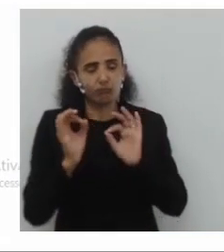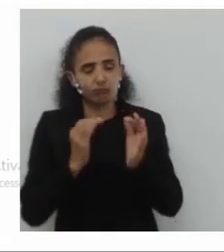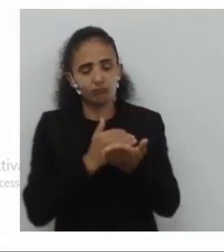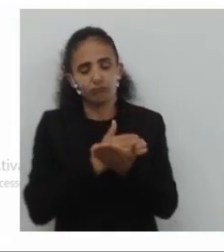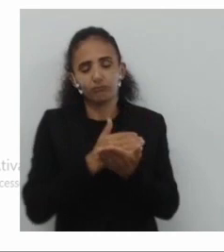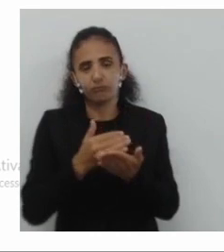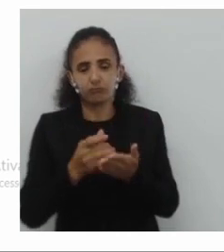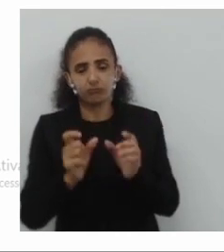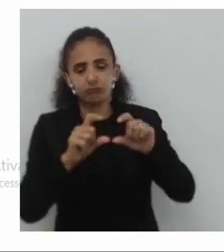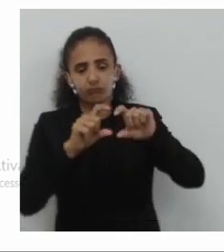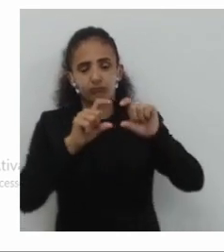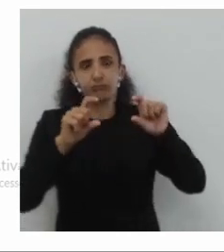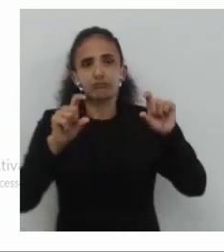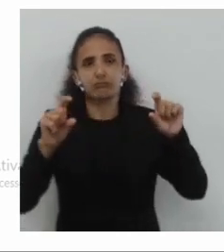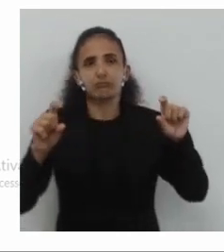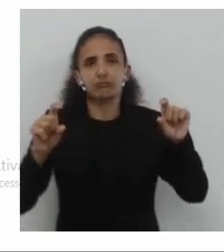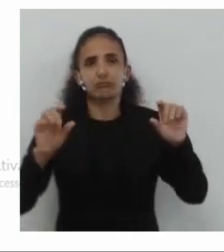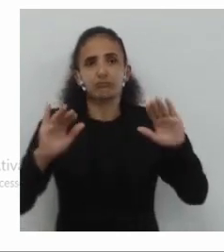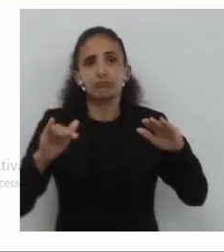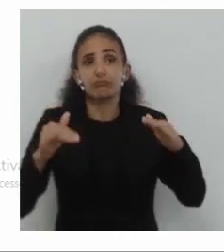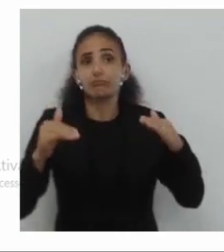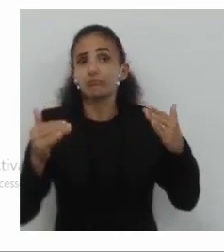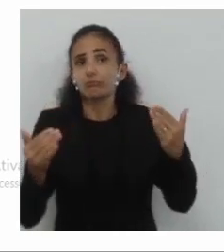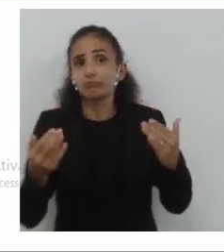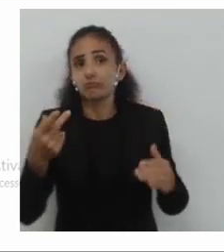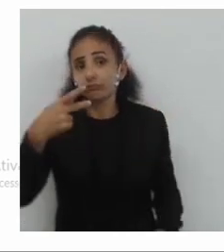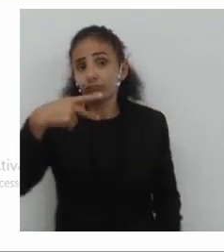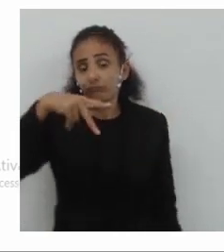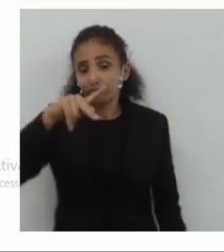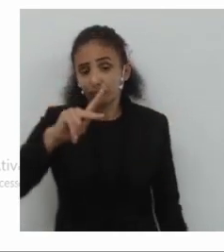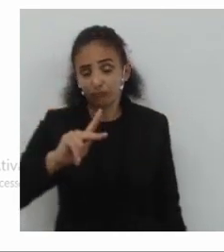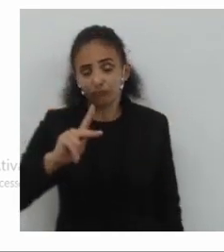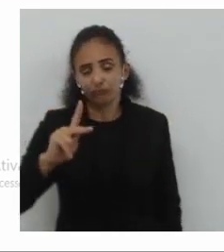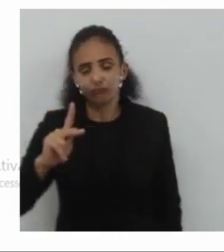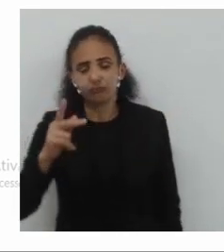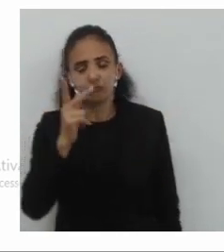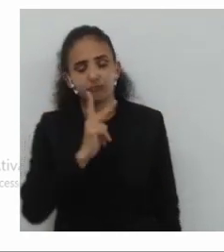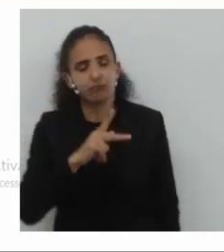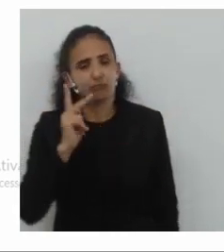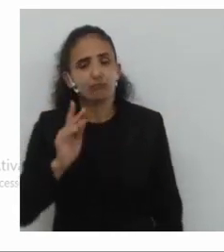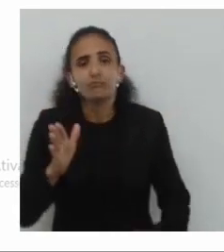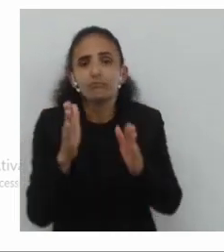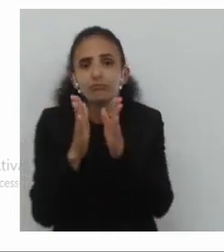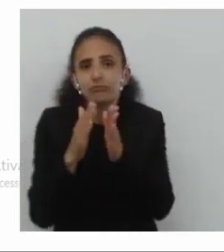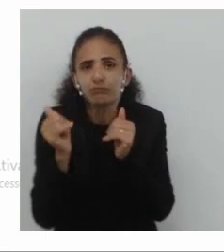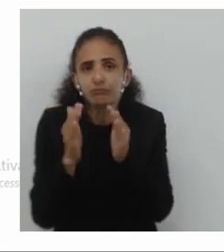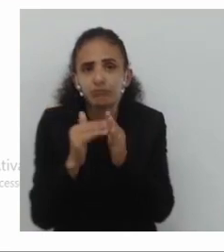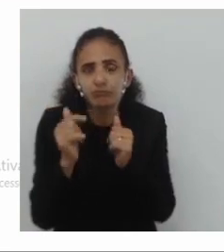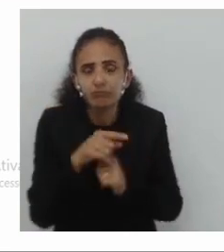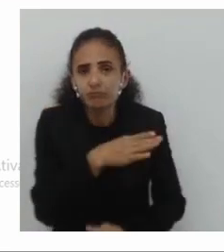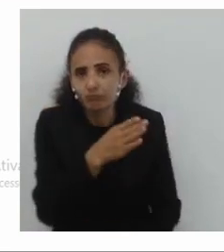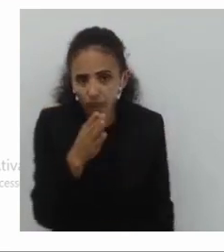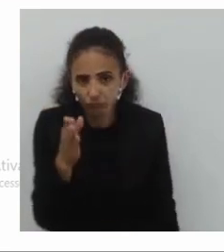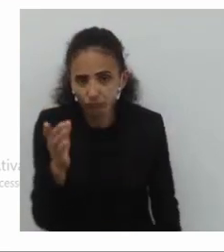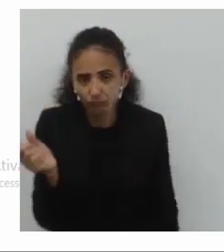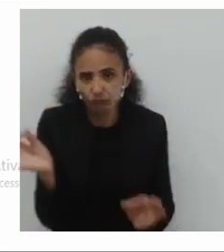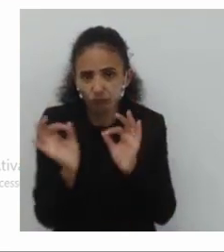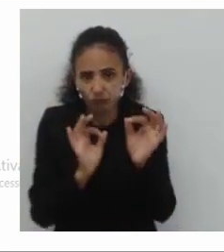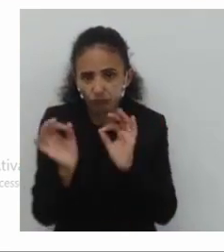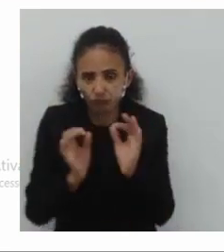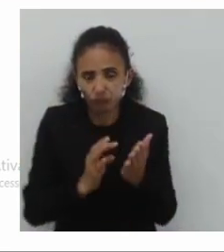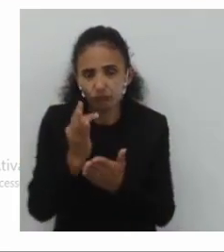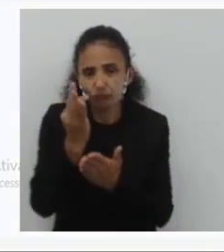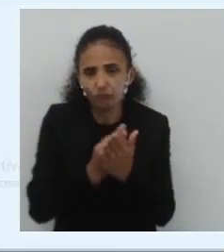é iniciar com uma frase do tipo: quando seu professor, quando sua professora pedirem para que